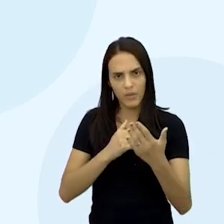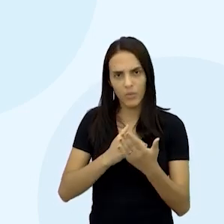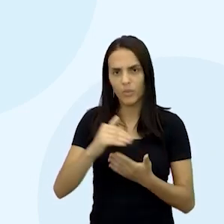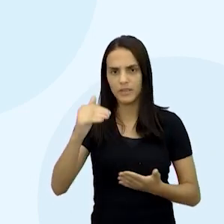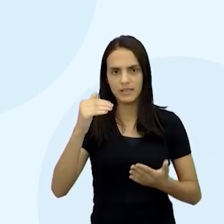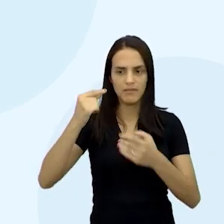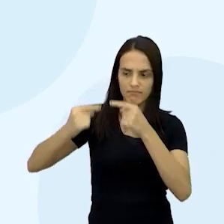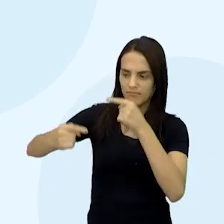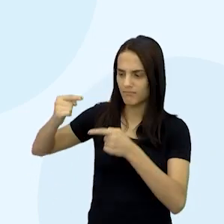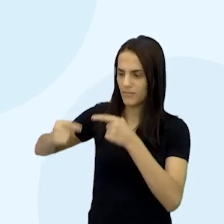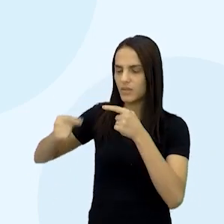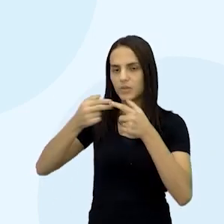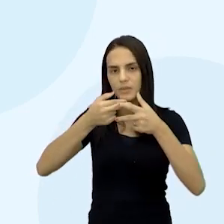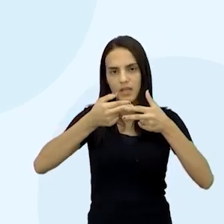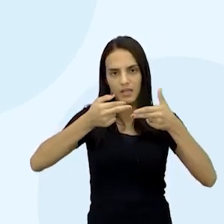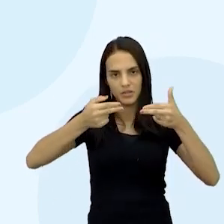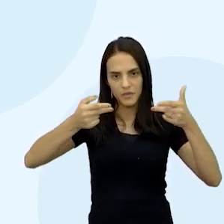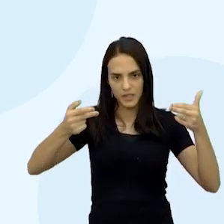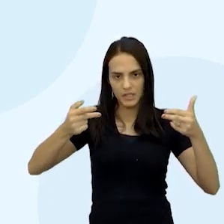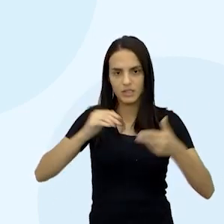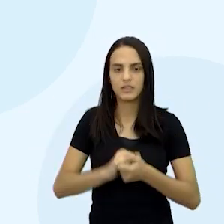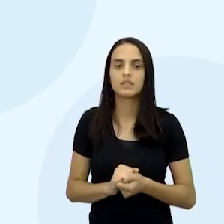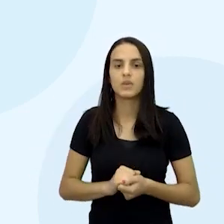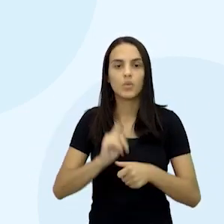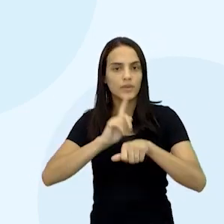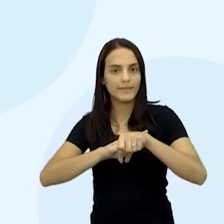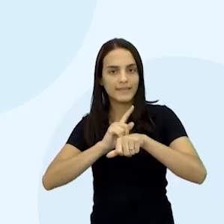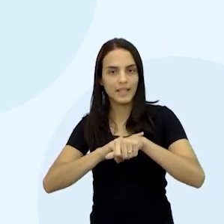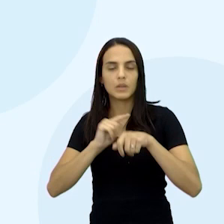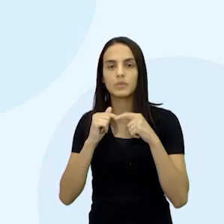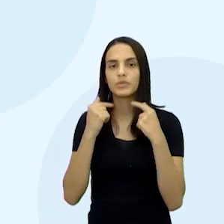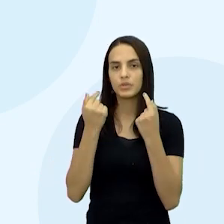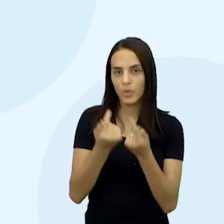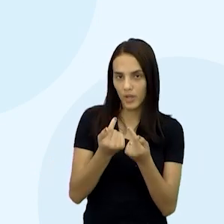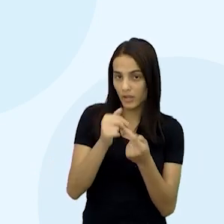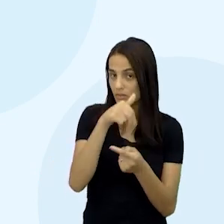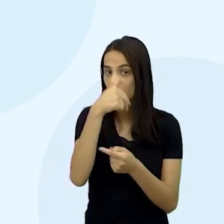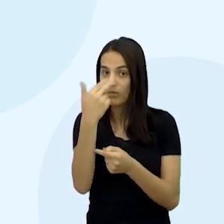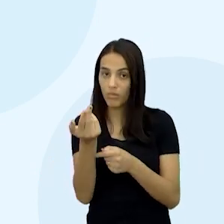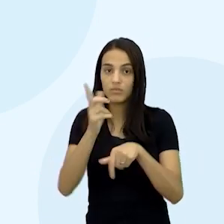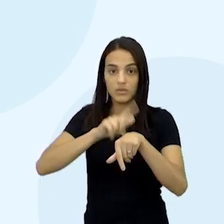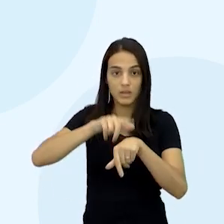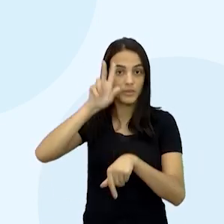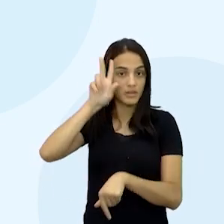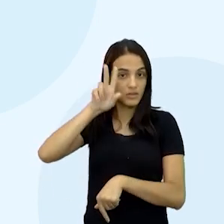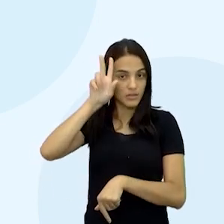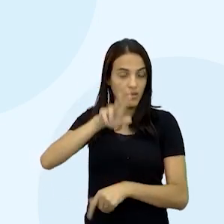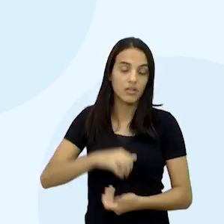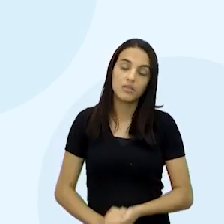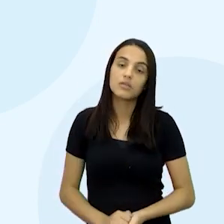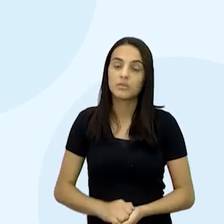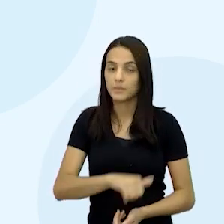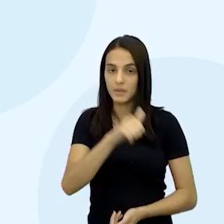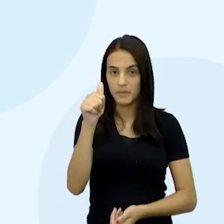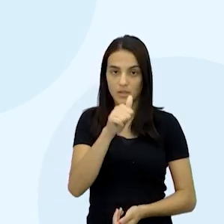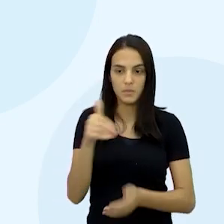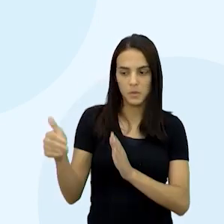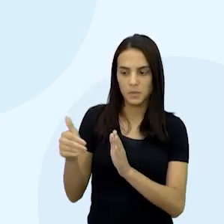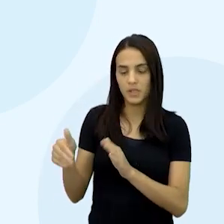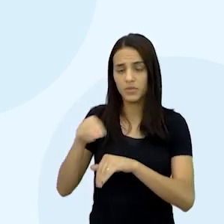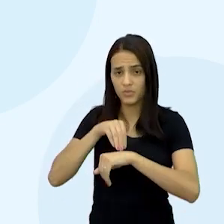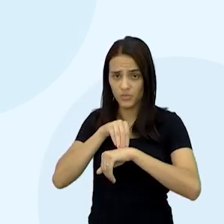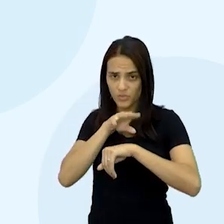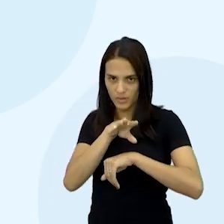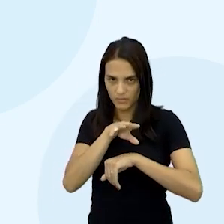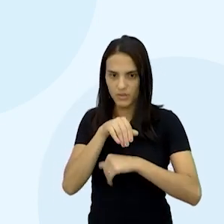as discussões sobre as diferenças entre o tempo geológico e o tempo histórico, em um primeiro momento,